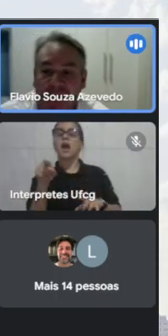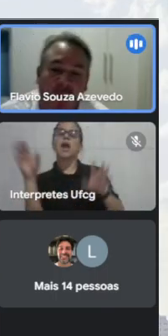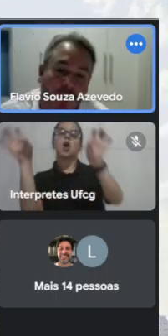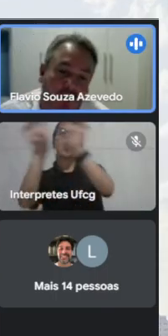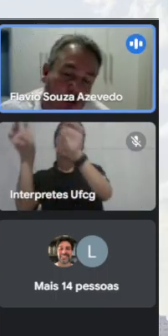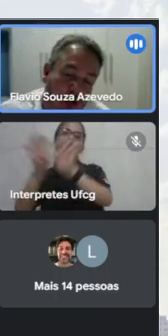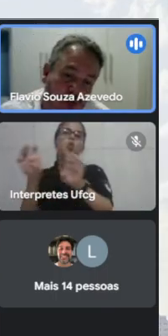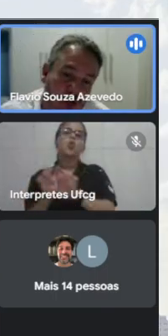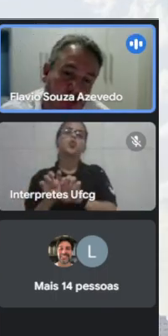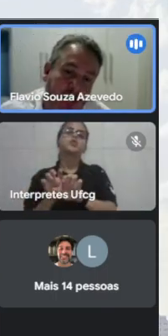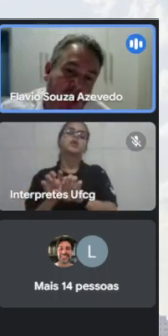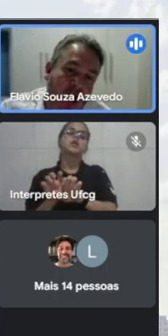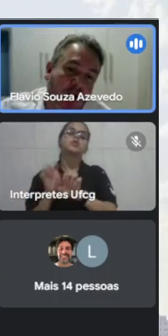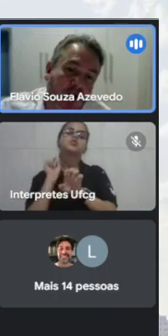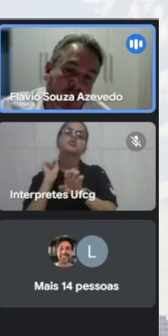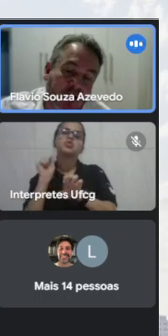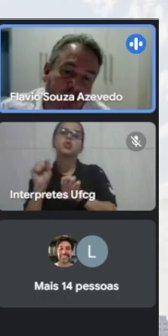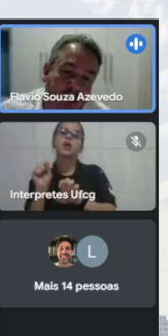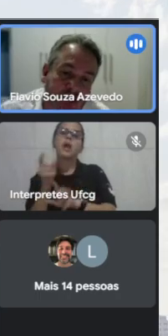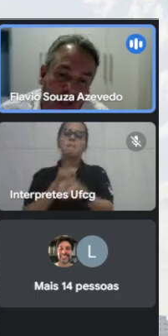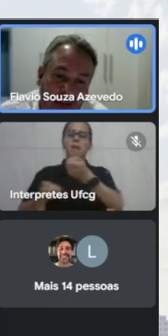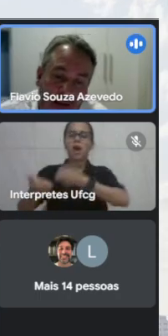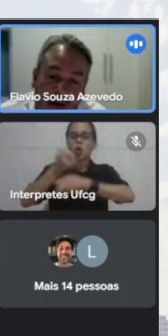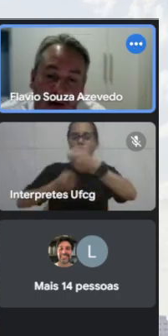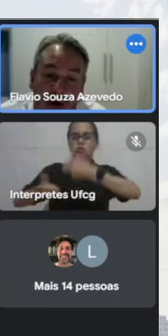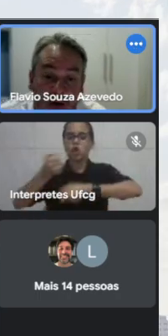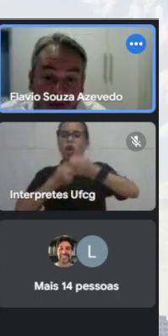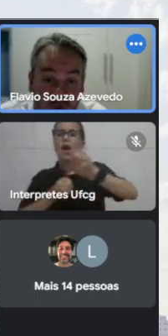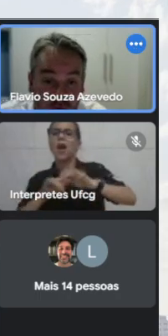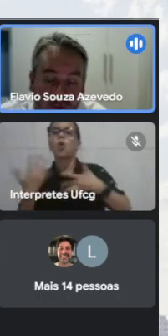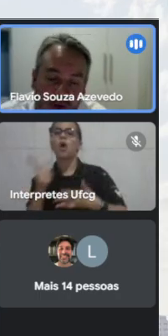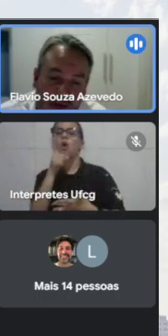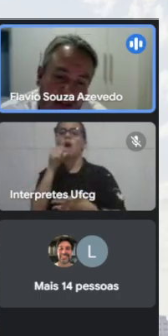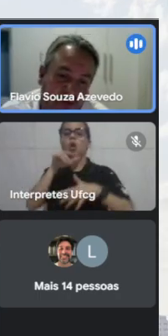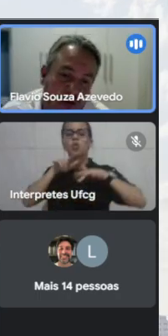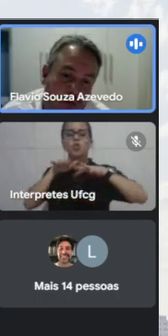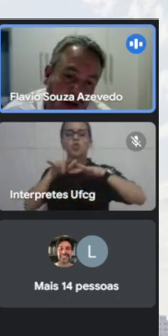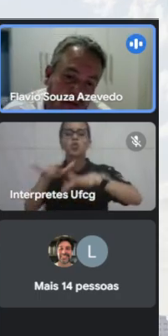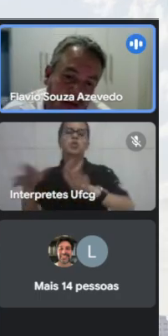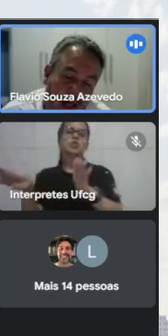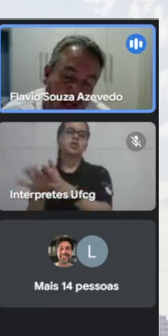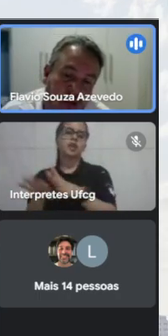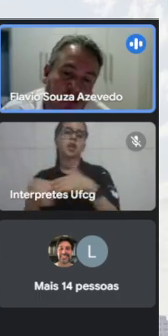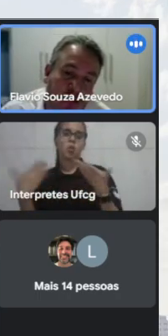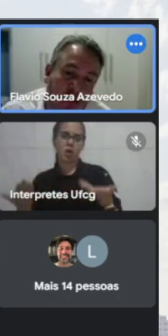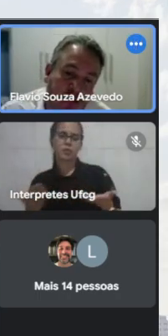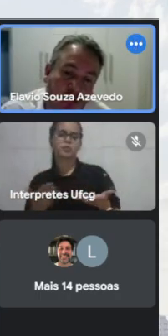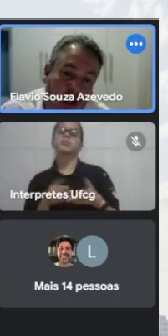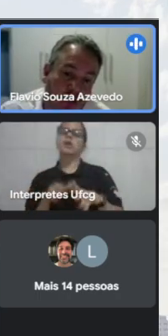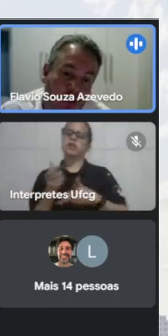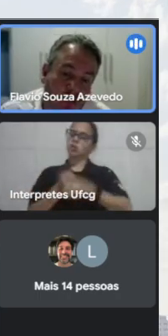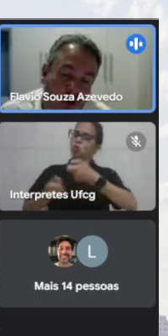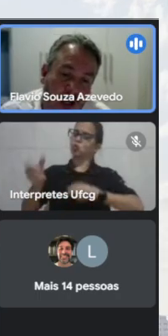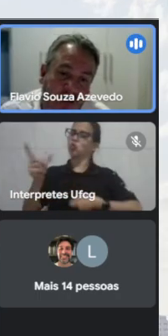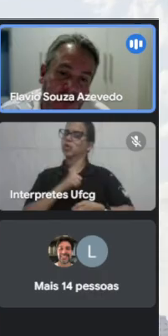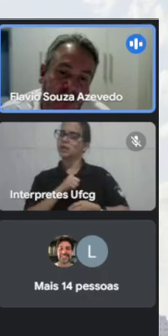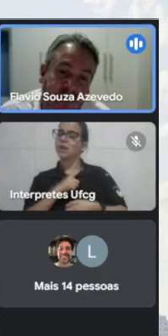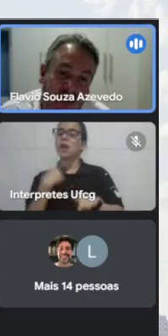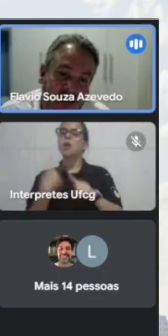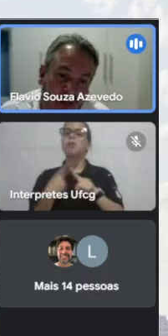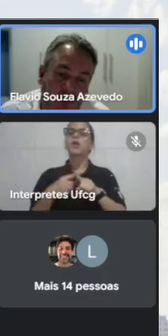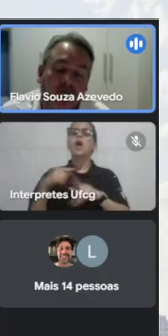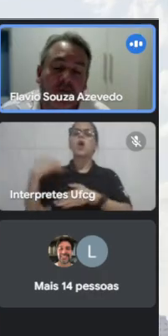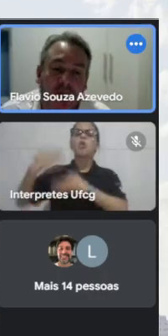que é para controlar justamente a água que vai para esse jardim. Todo o processo é feito por gravidade, então, para controlar,